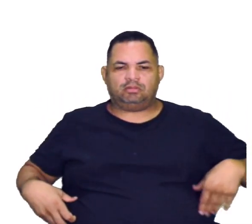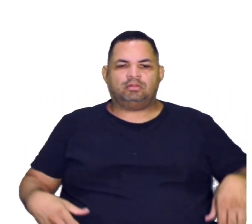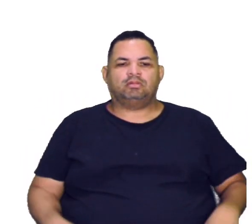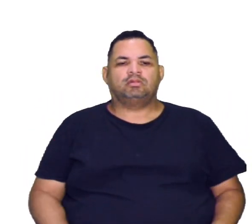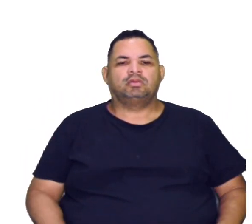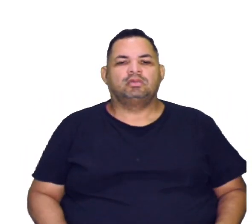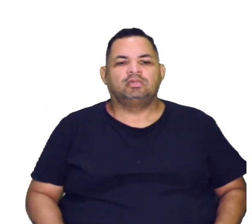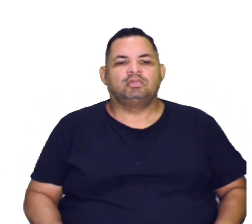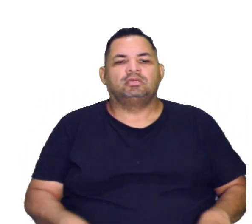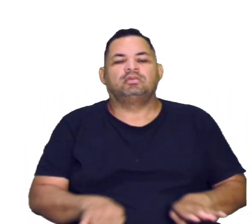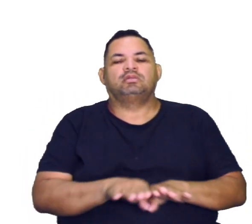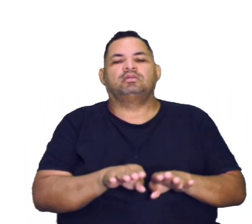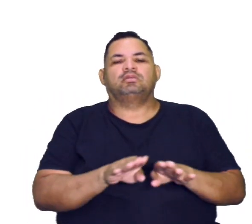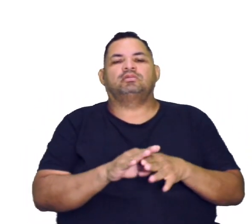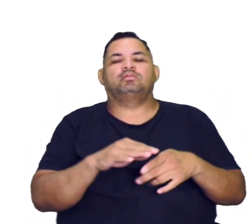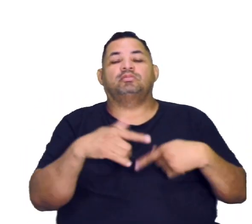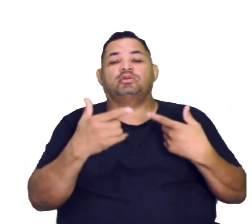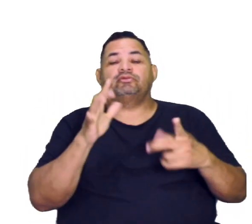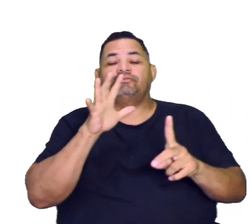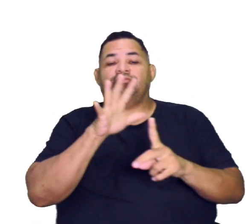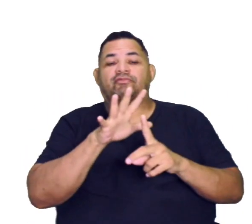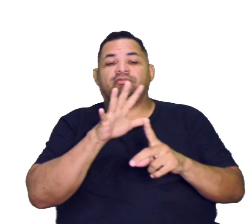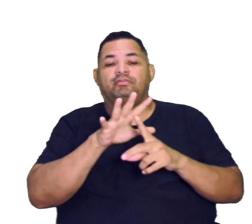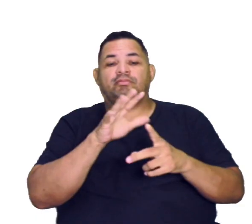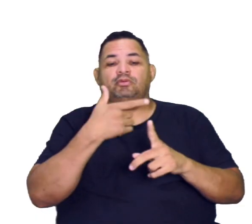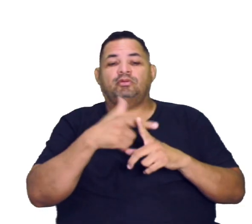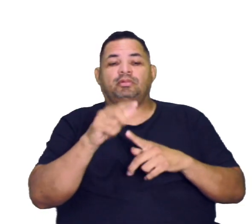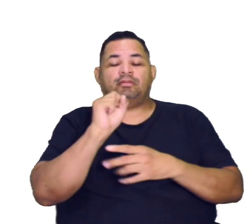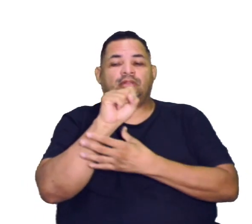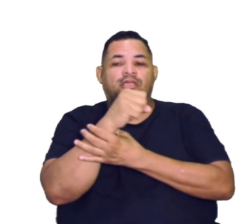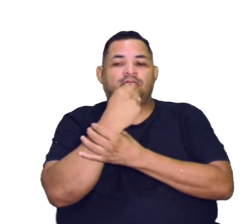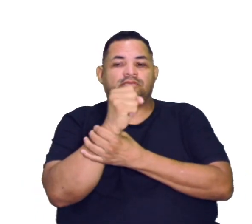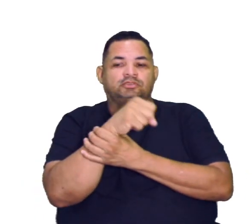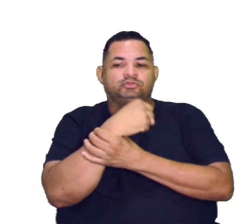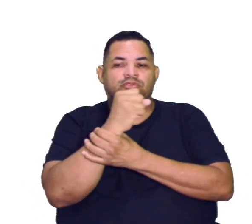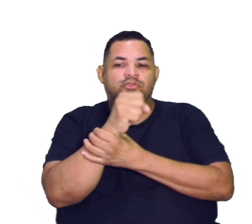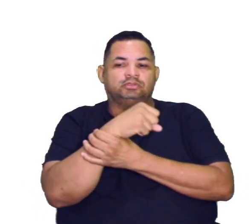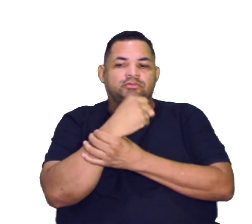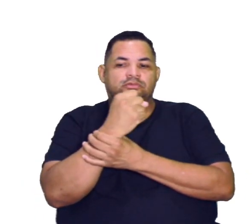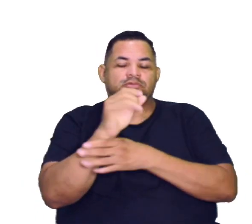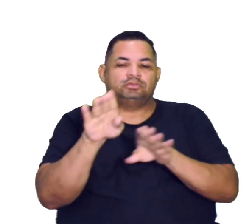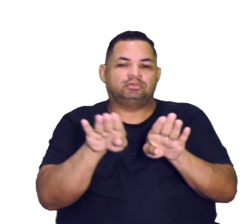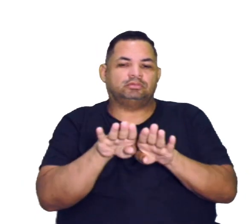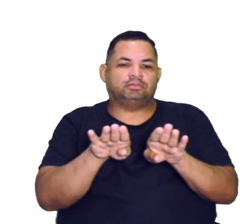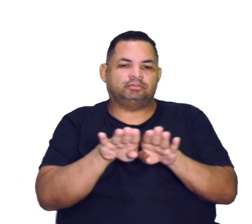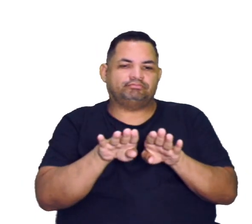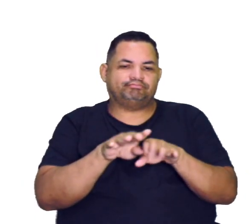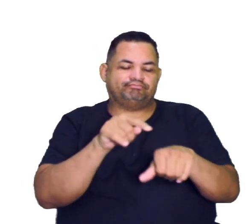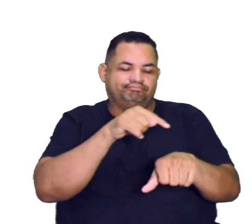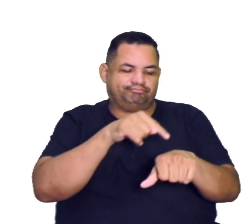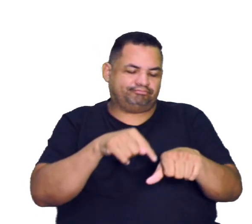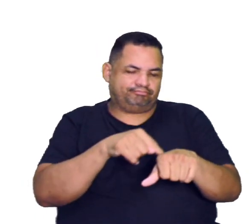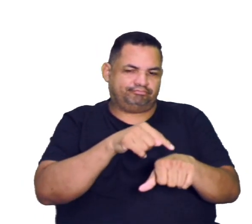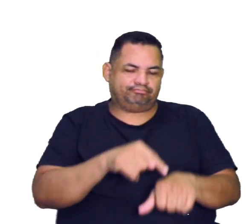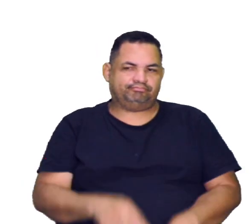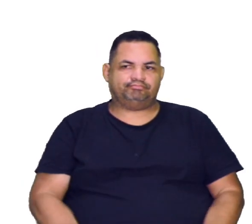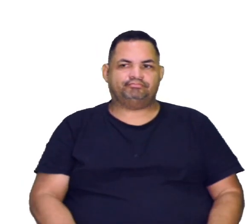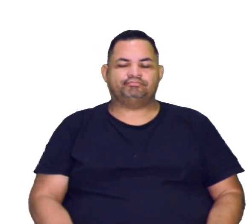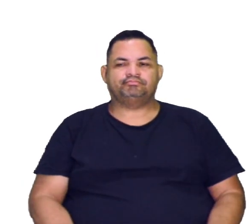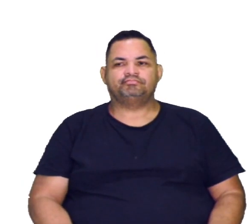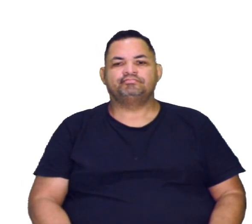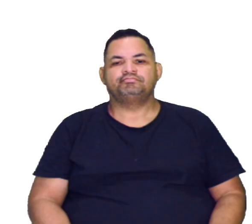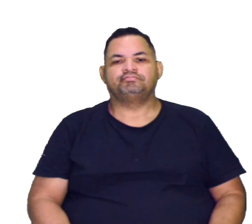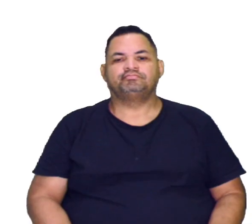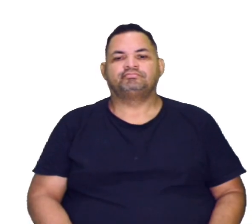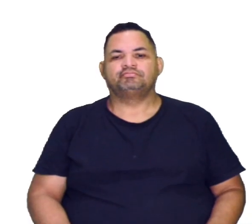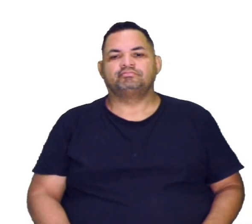Além de trazer danos às minhas articulações, e eu não quero isso. Vocês querem? Eu não. Então, beleza, a gente também não